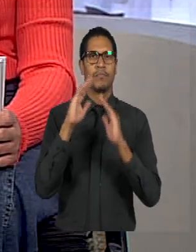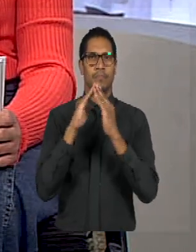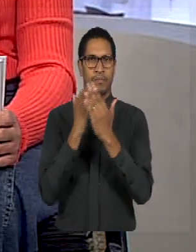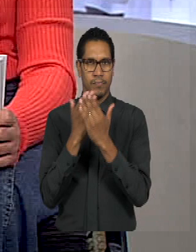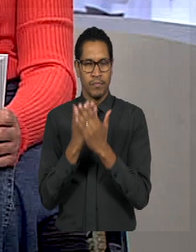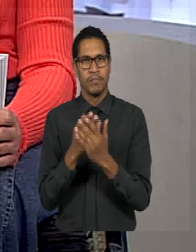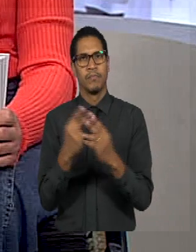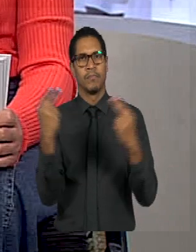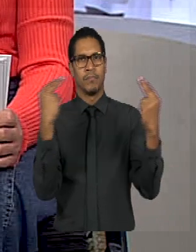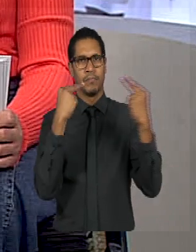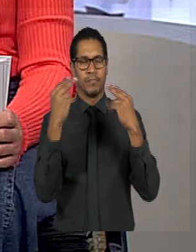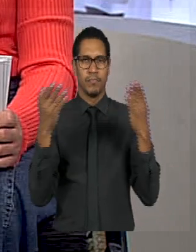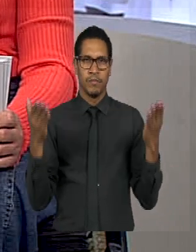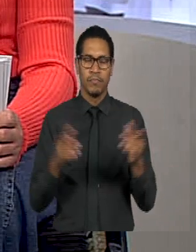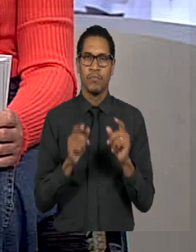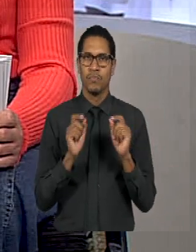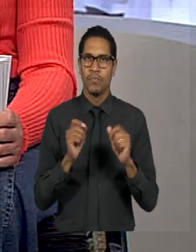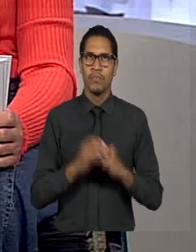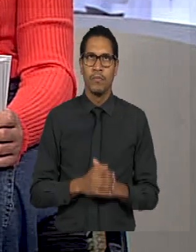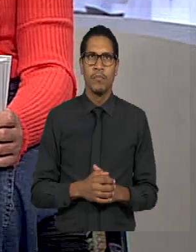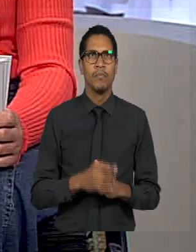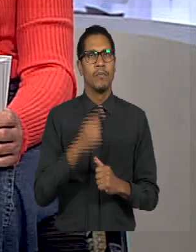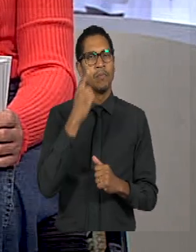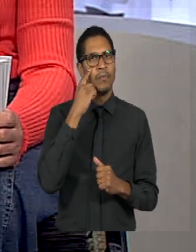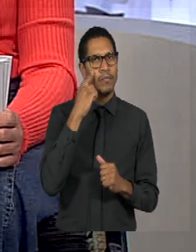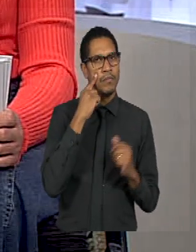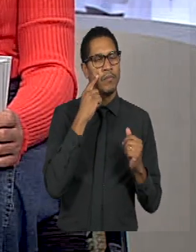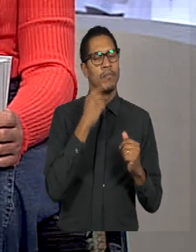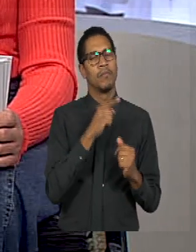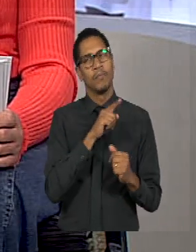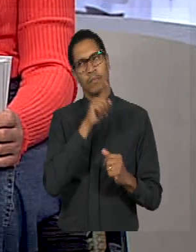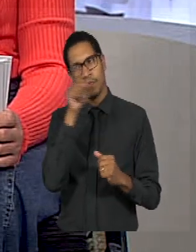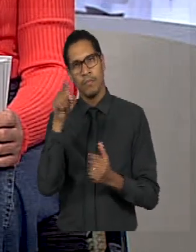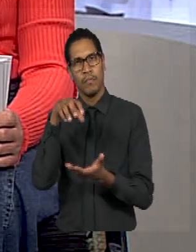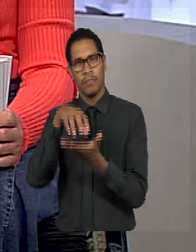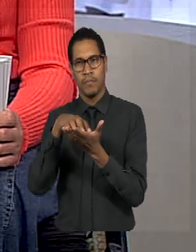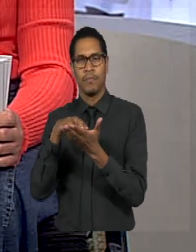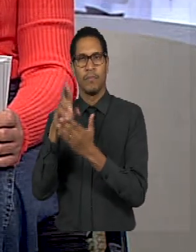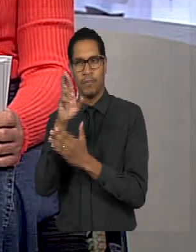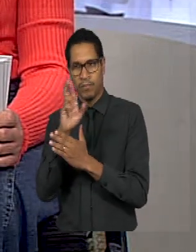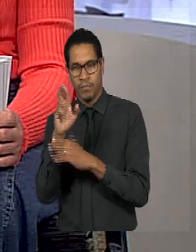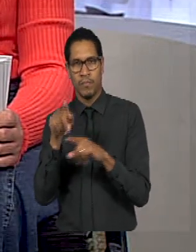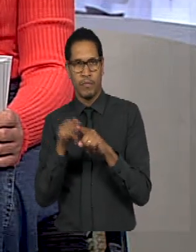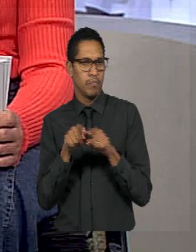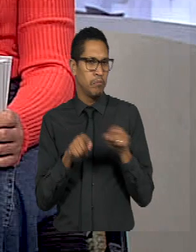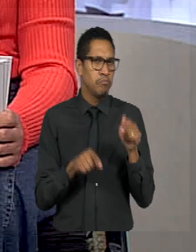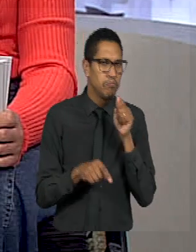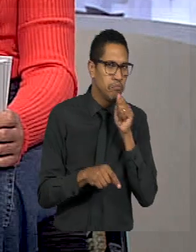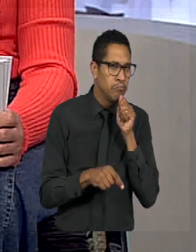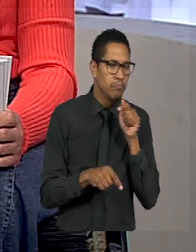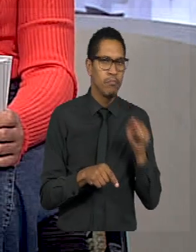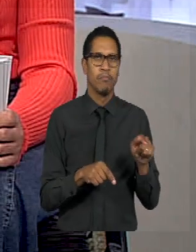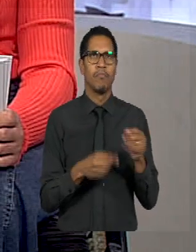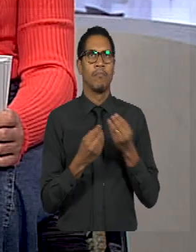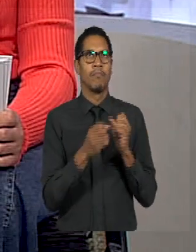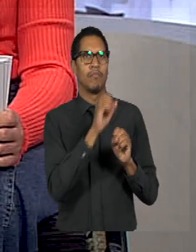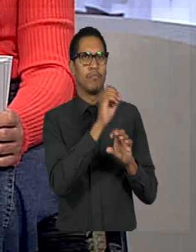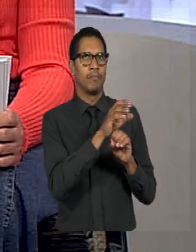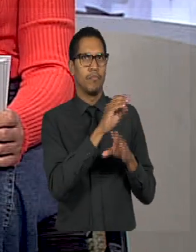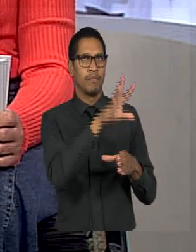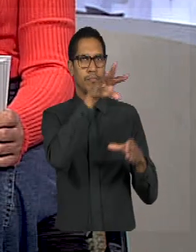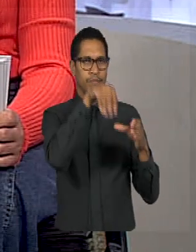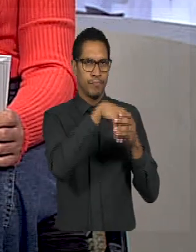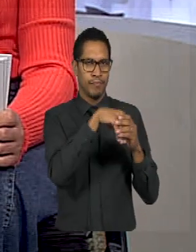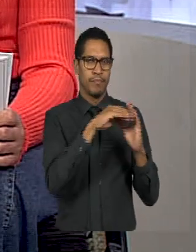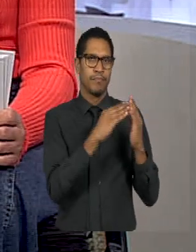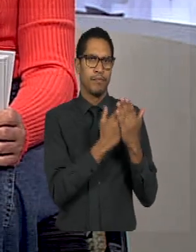estejam nos vendo agora, que procure o observatório, né, que não tenham implantado ainda esse sistema de ensino dentro da